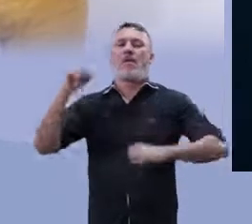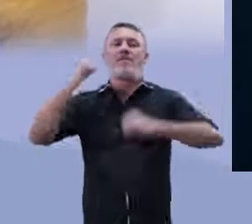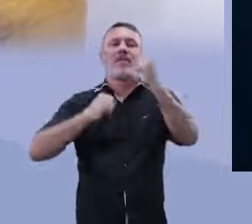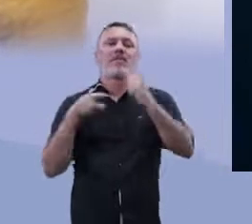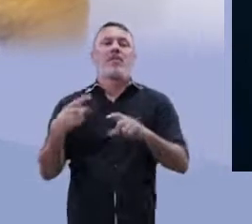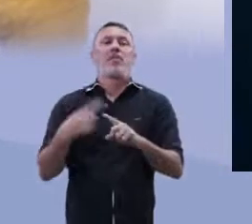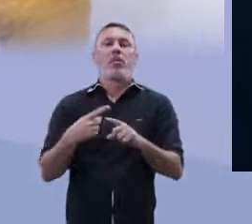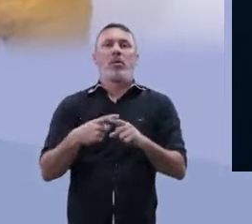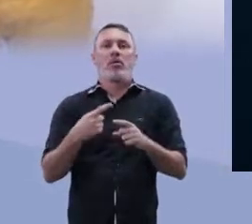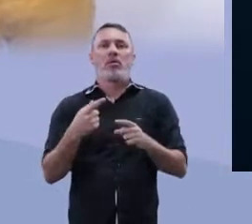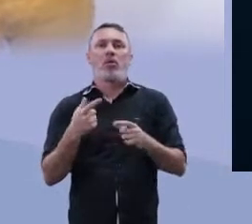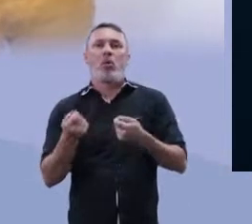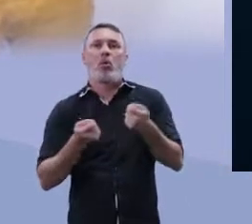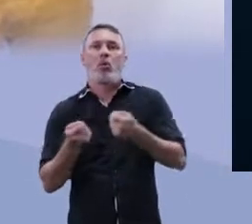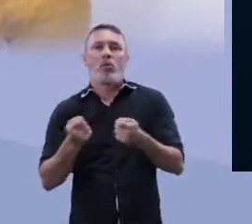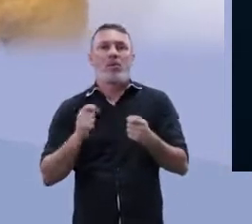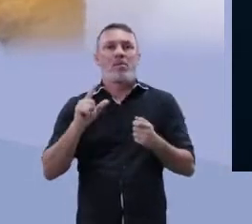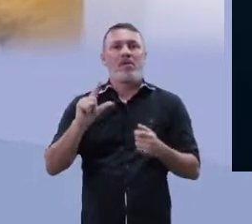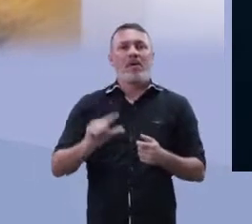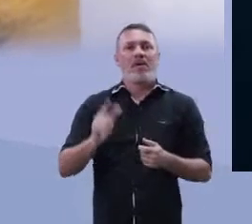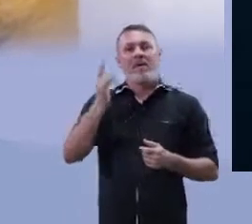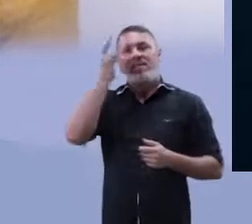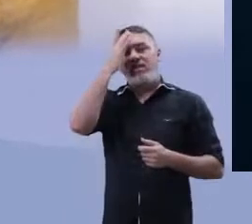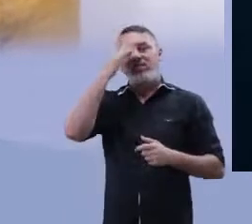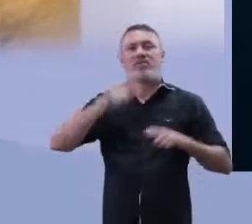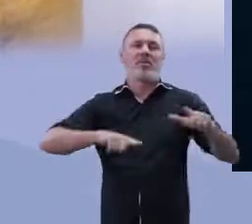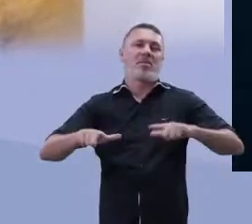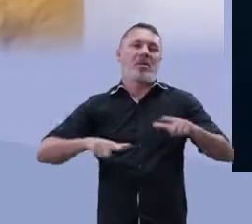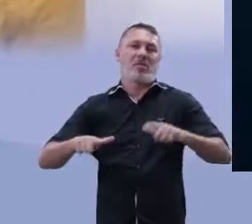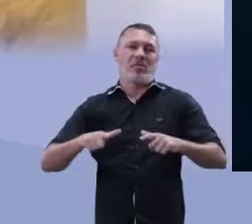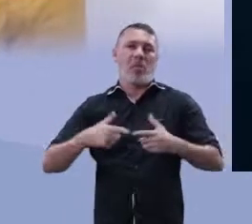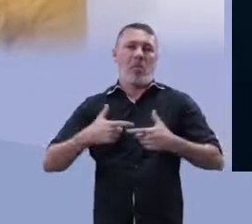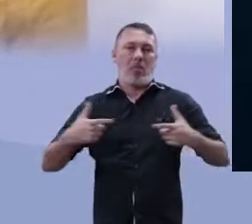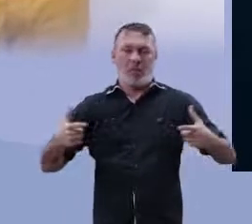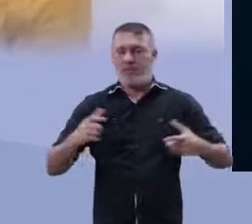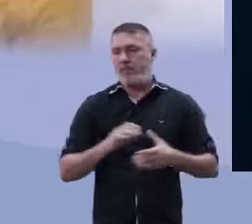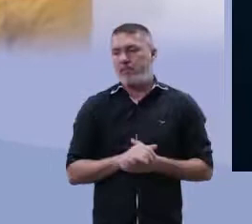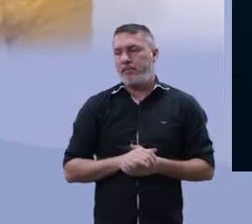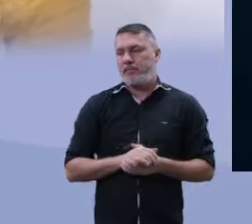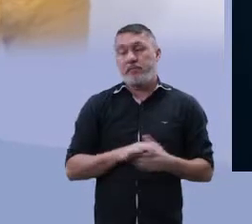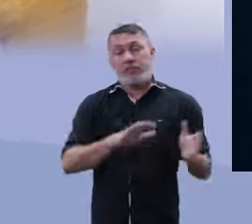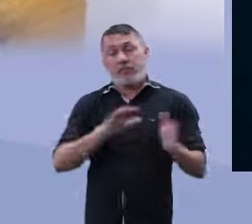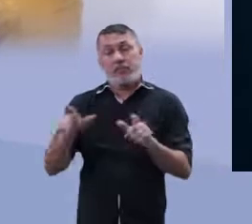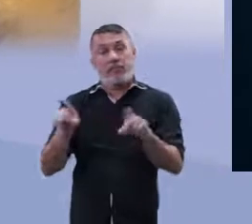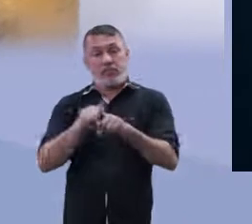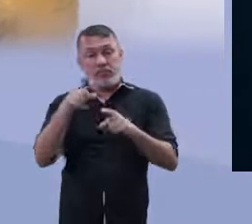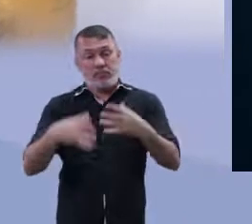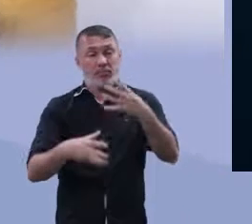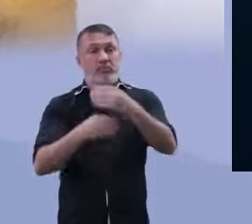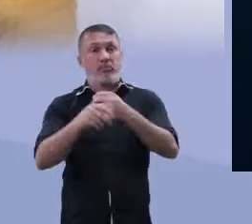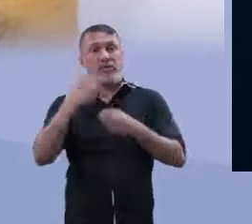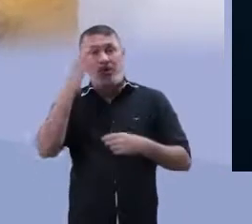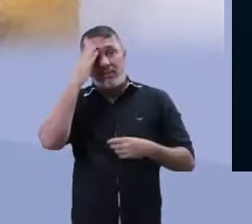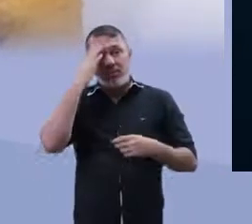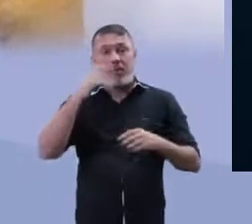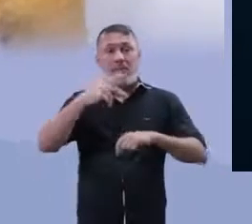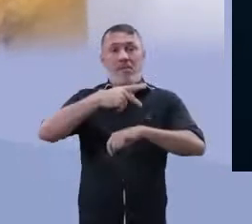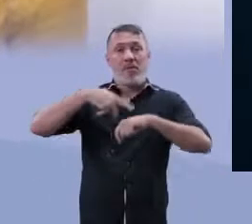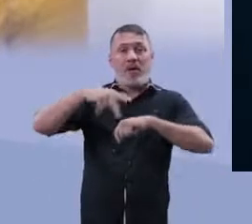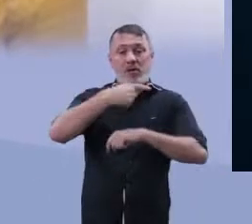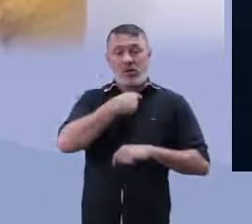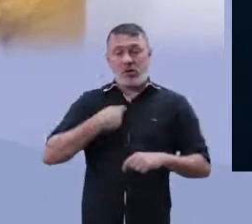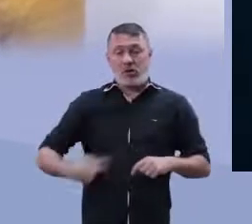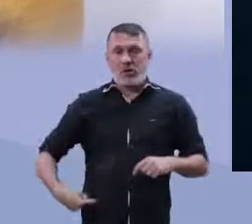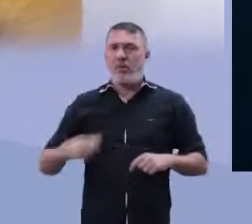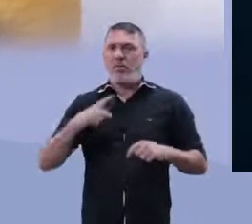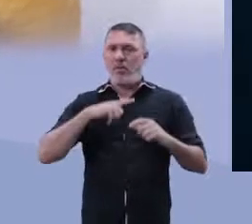um lucro maximizado, né, e um custo minimizado. E aí, só relembrando, né, a China também teve o seu processo de